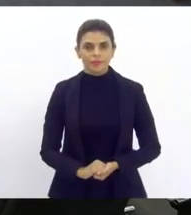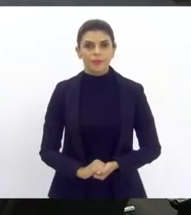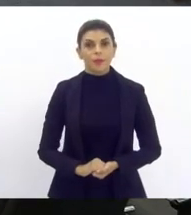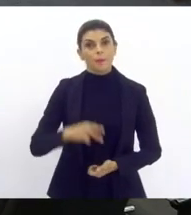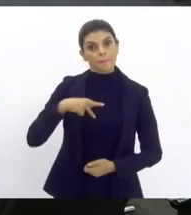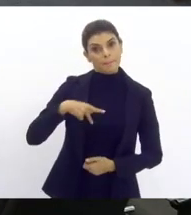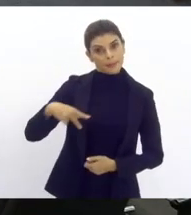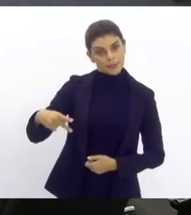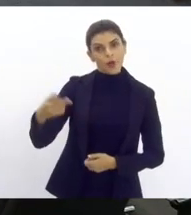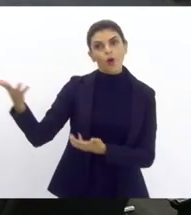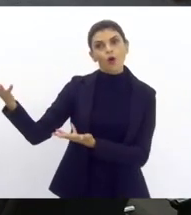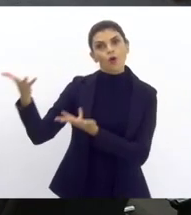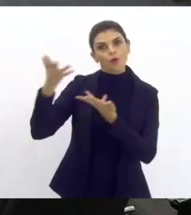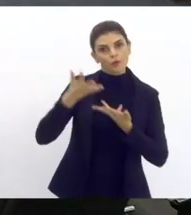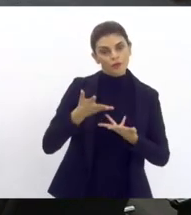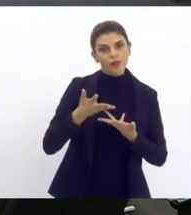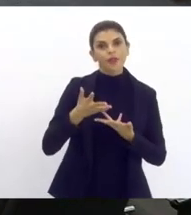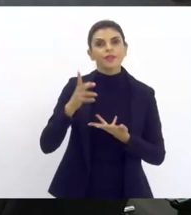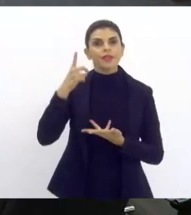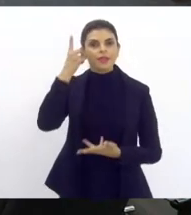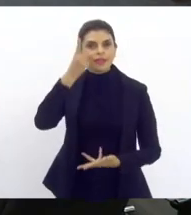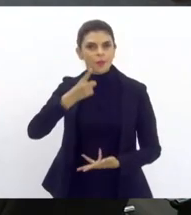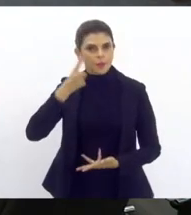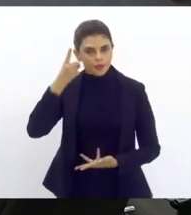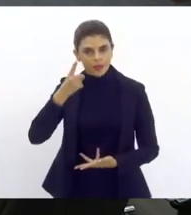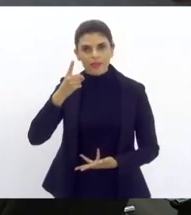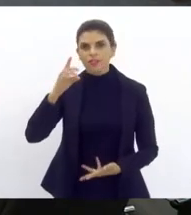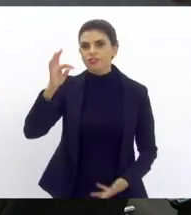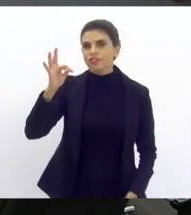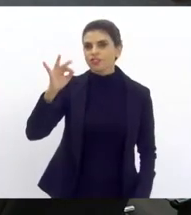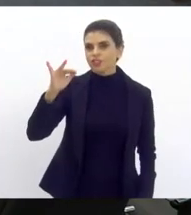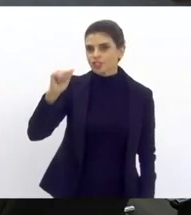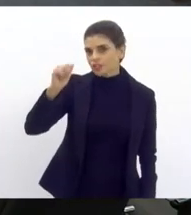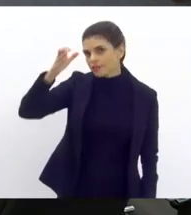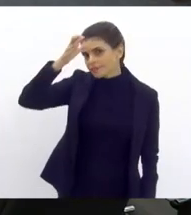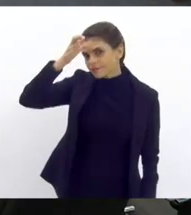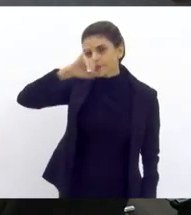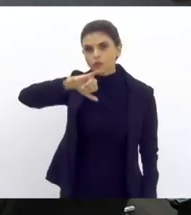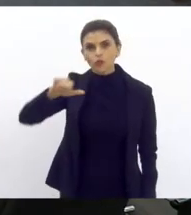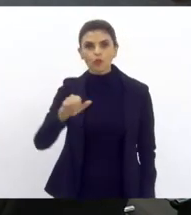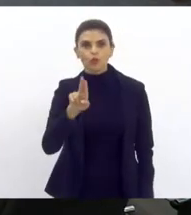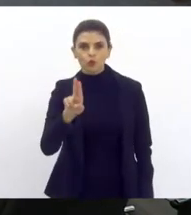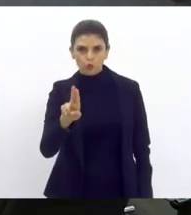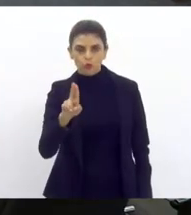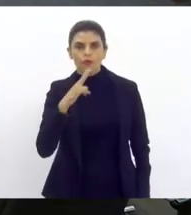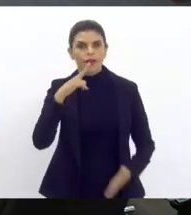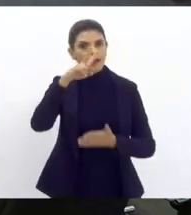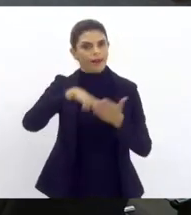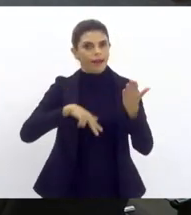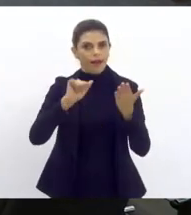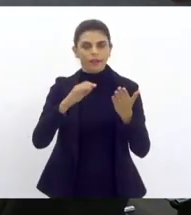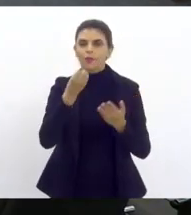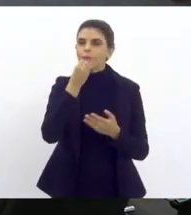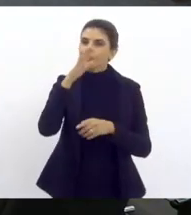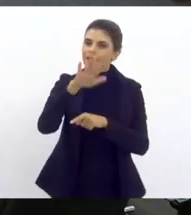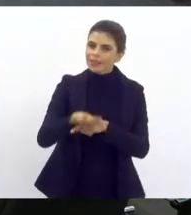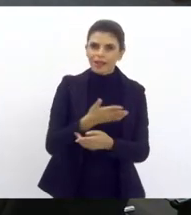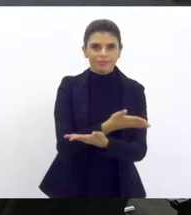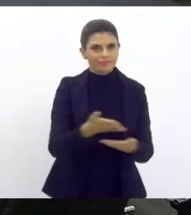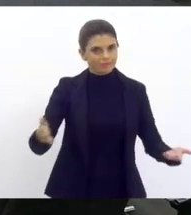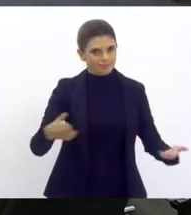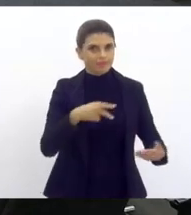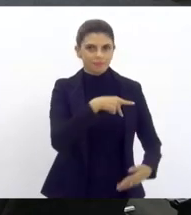presidência convida a nobre deputada Tia Ju para fazer a leitura da ata da sessão anterior. Boa tarde, presidente.